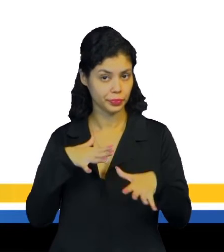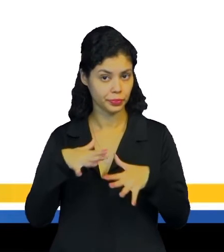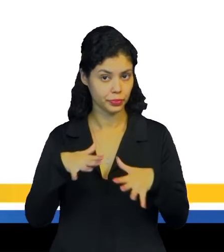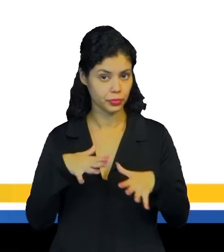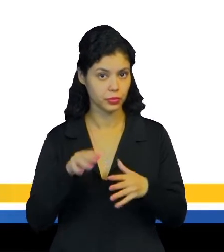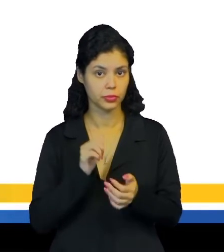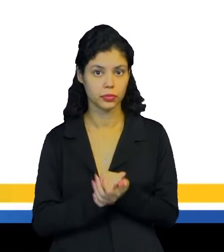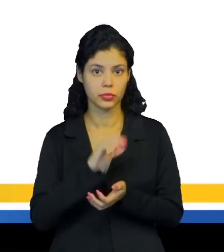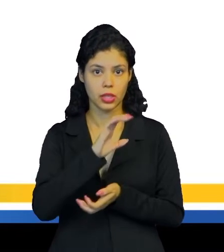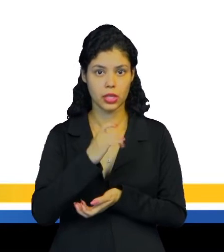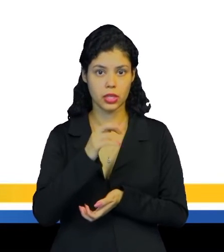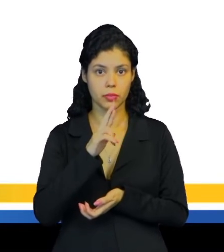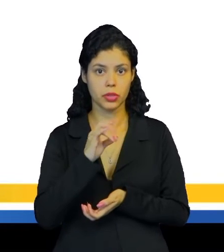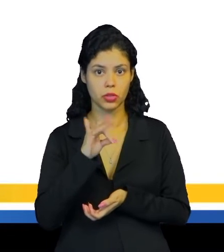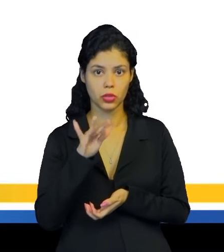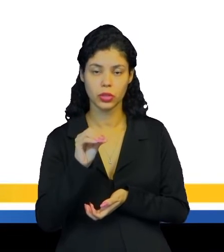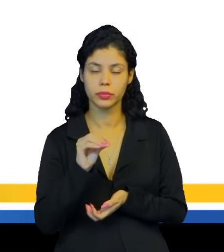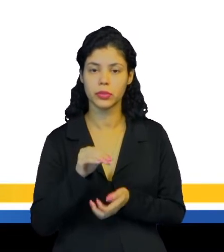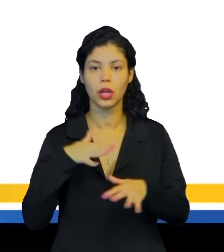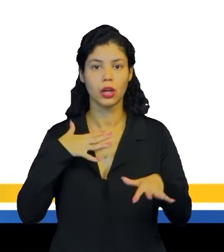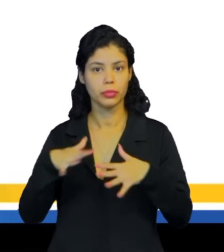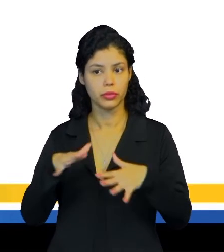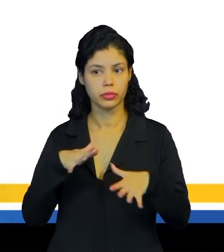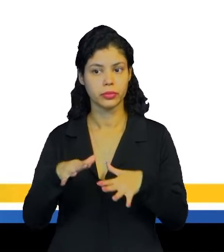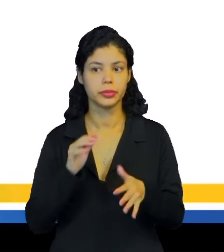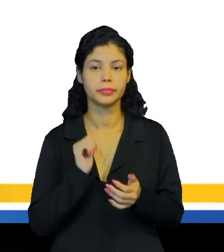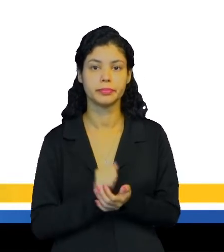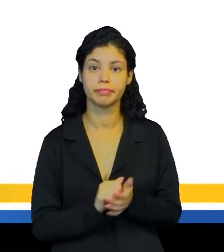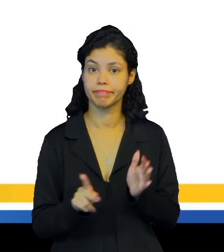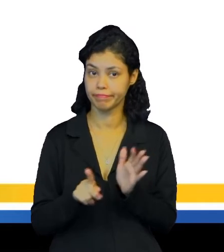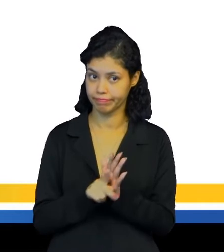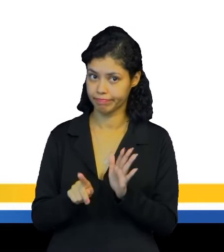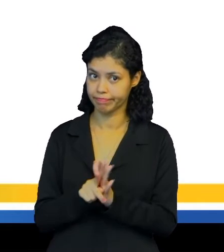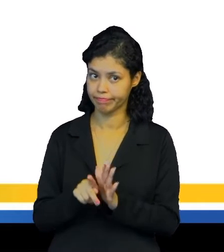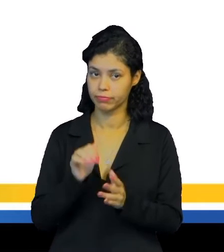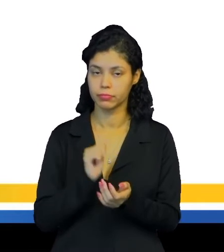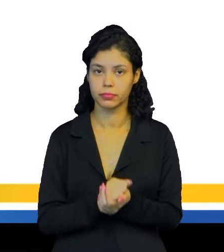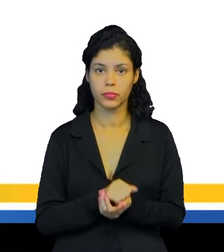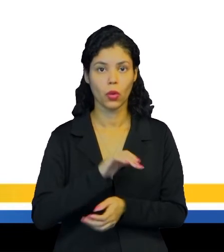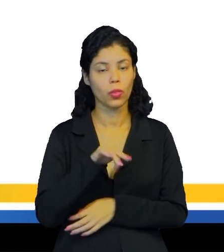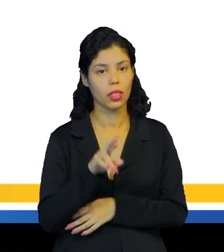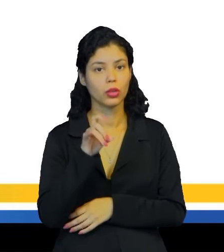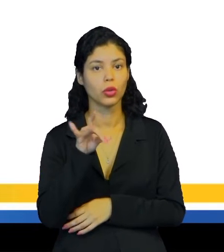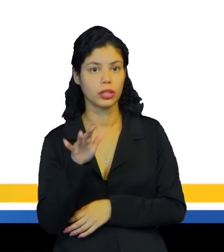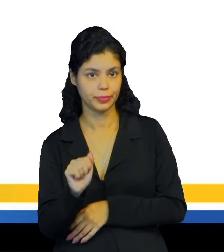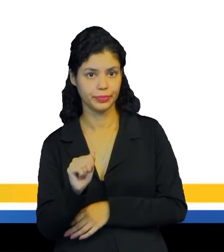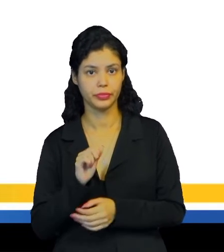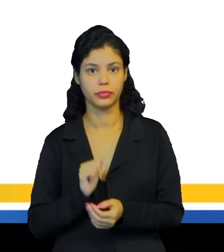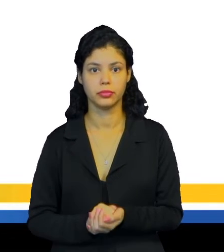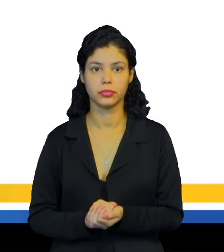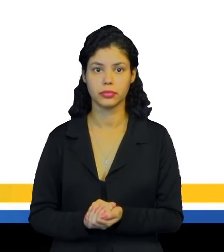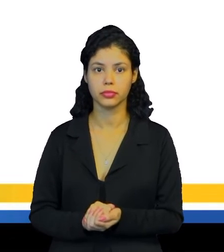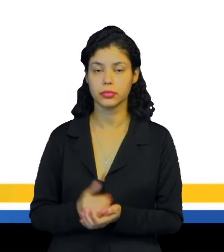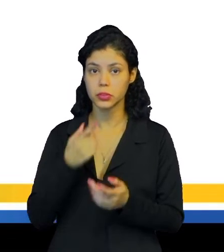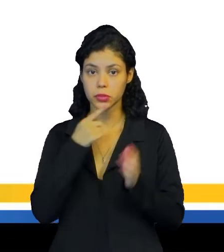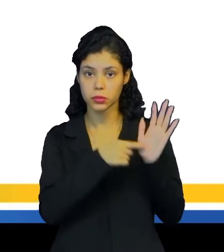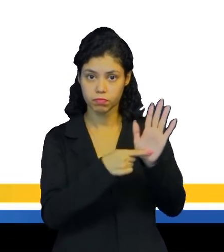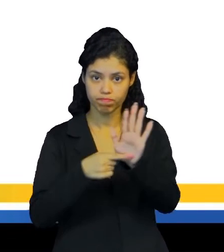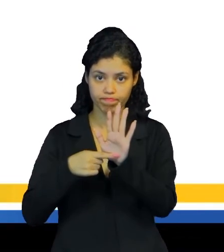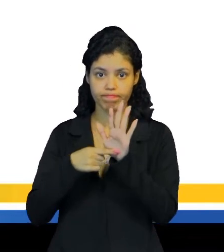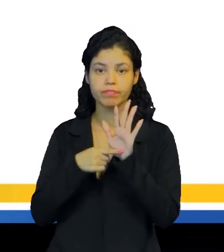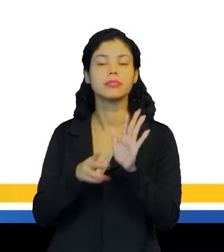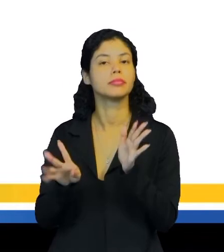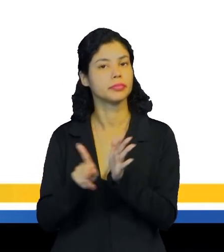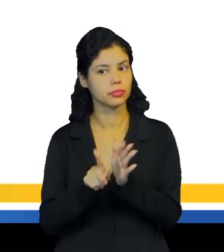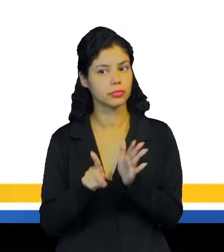o expressionismo, tá? Um movimento de rejeição ao naturalismo e a encenação que